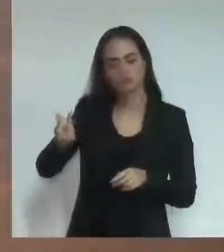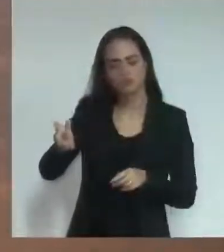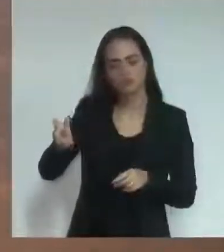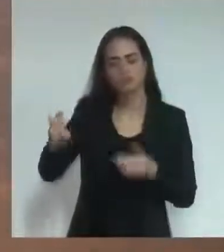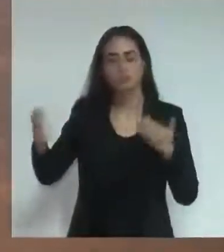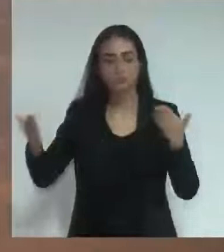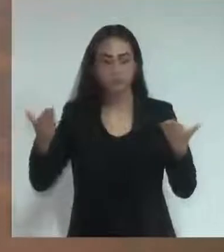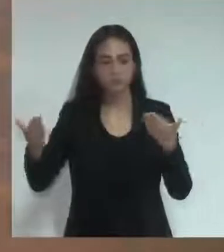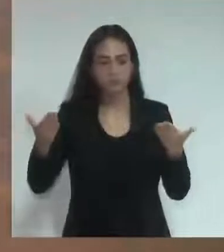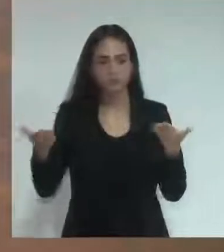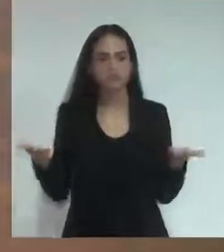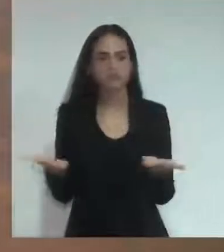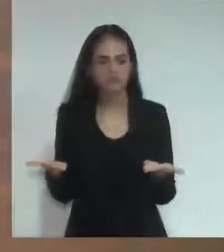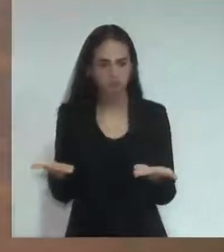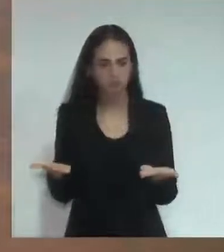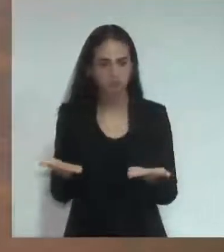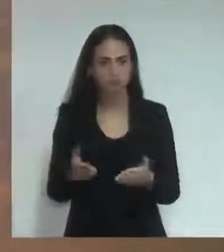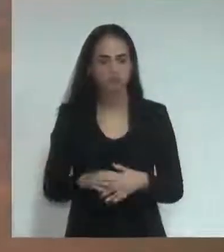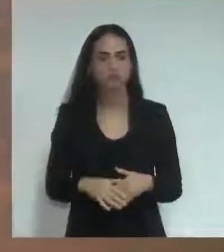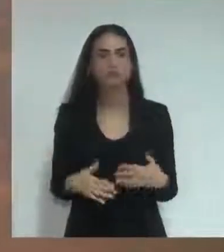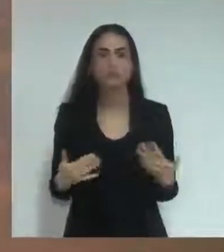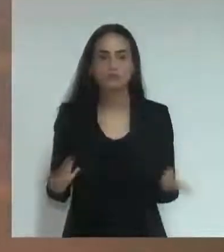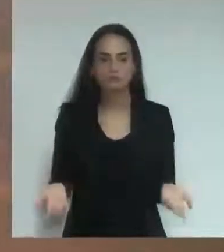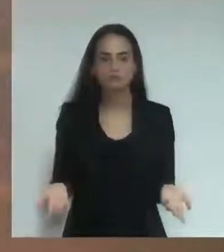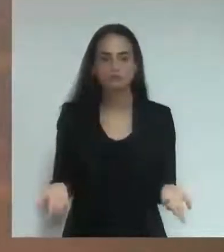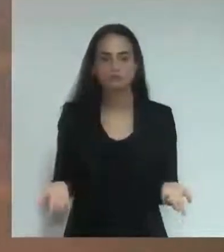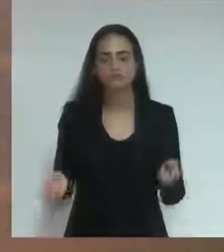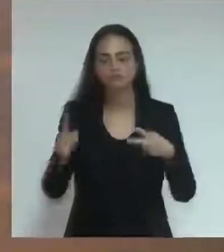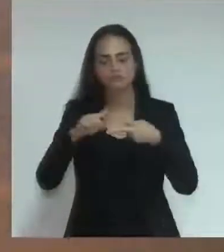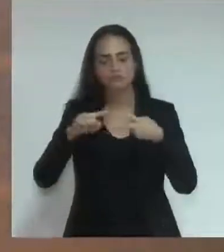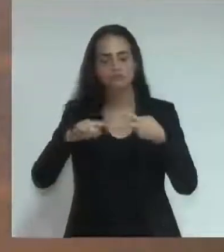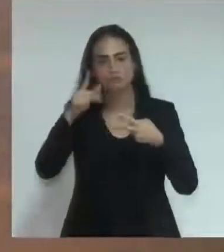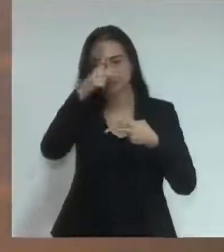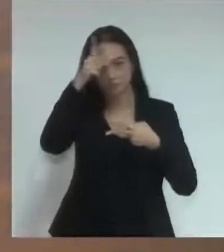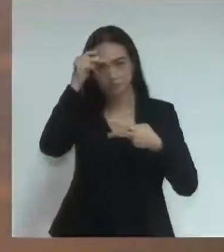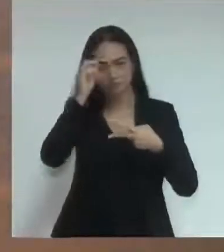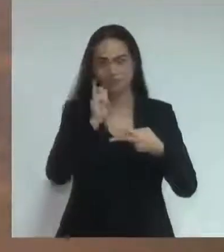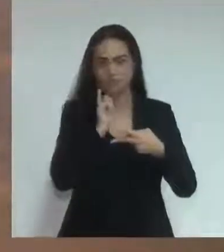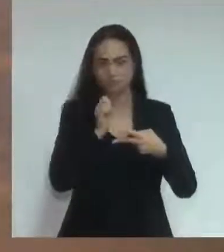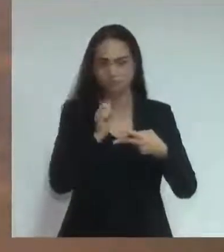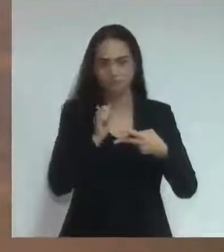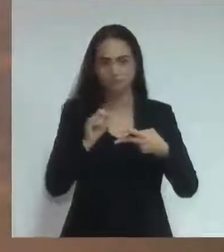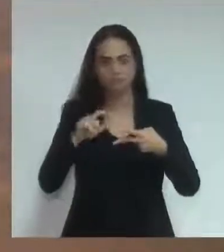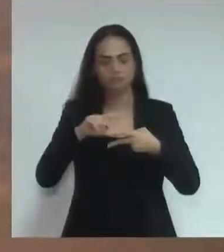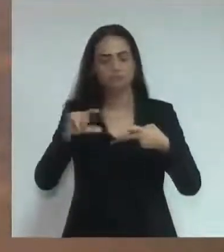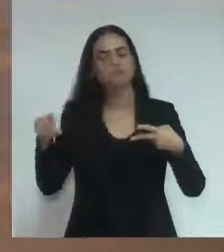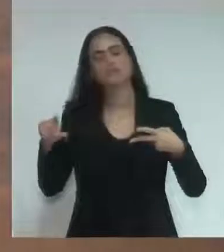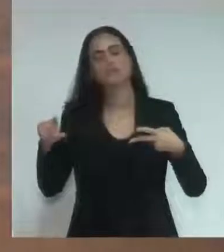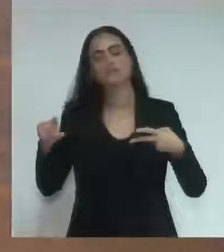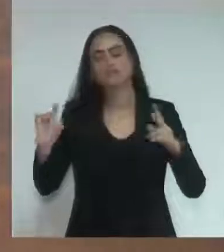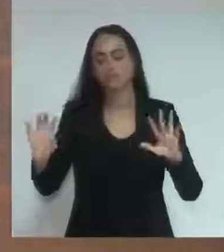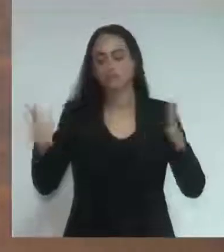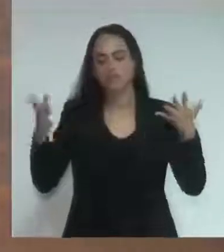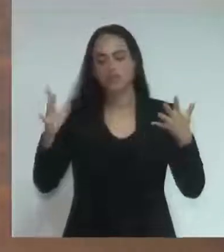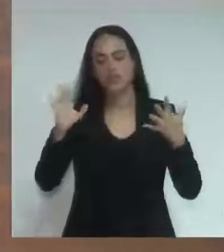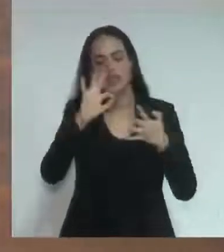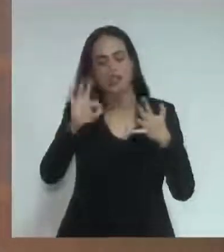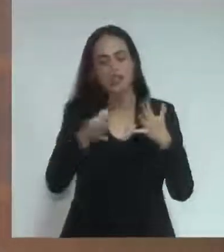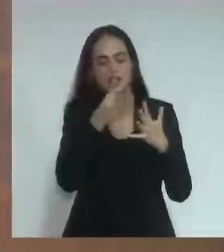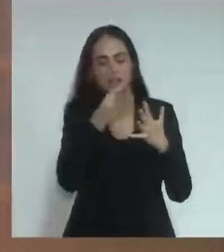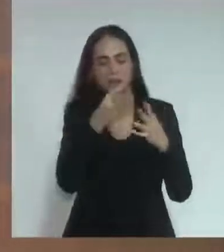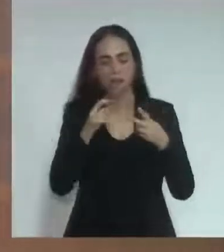de refutar. Né? Me refiro a dois comentários deles. Um sobre a festa da uva e o outro sobre a questão